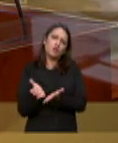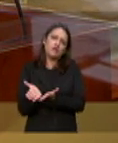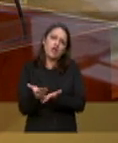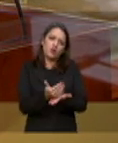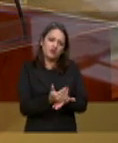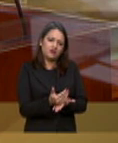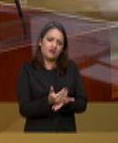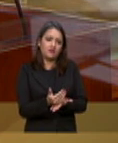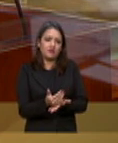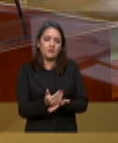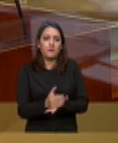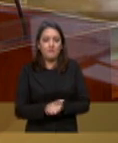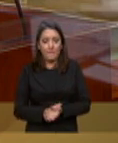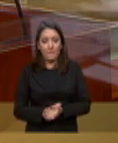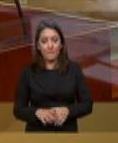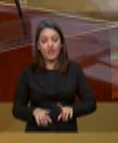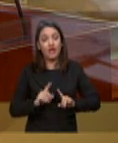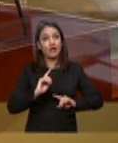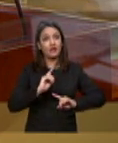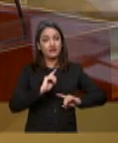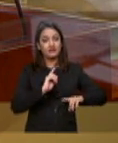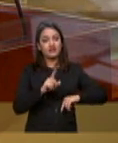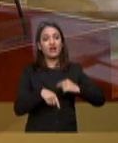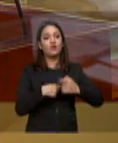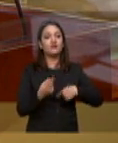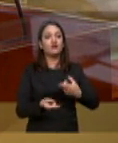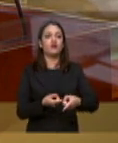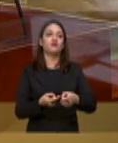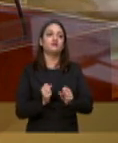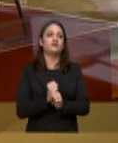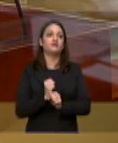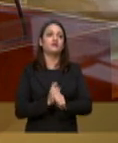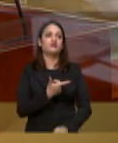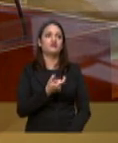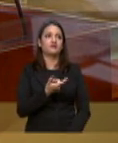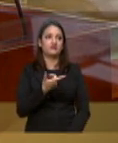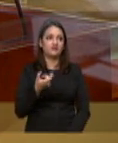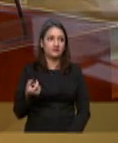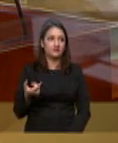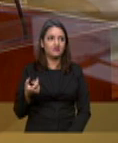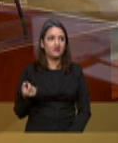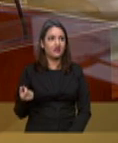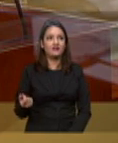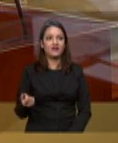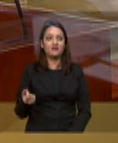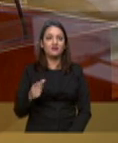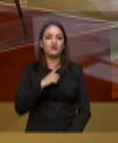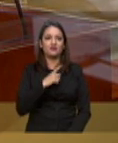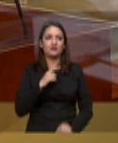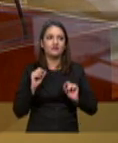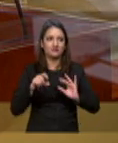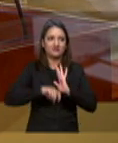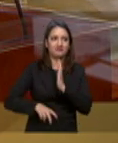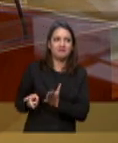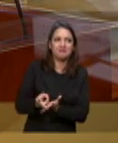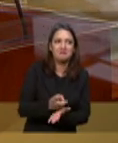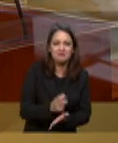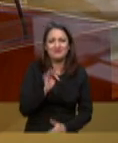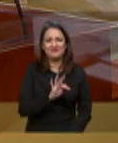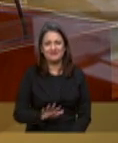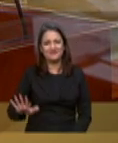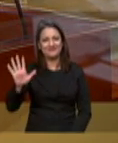exceção das contribuições. Depois dos anos 2000, as contribuições sociais, sobretudo as previdenciárias, que eram apartadas, passaram a ser